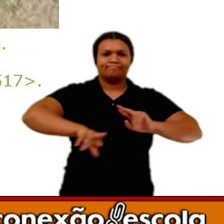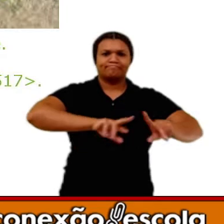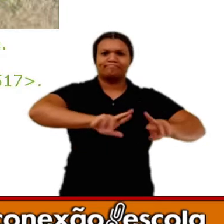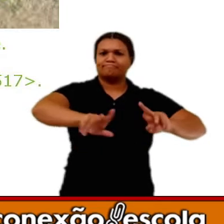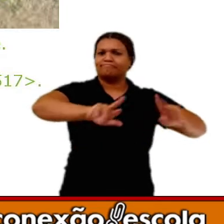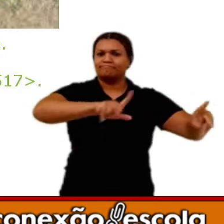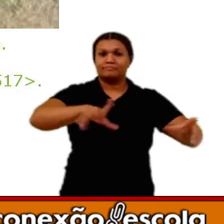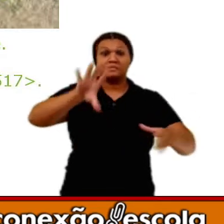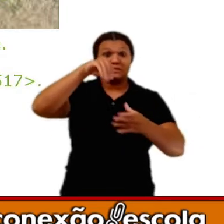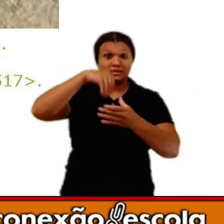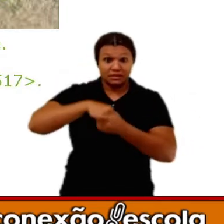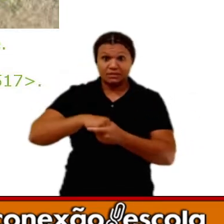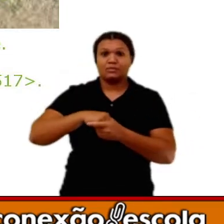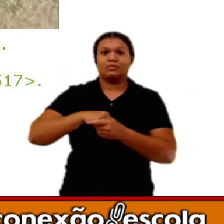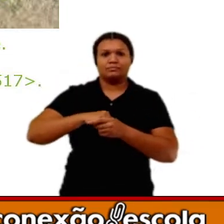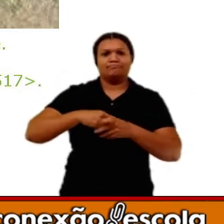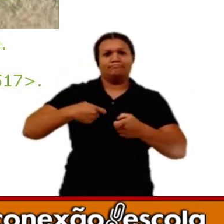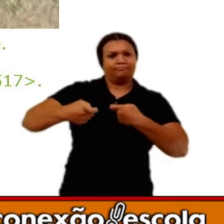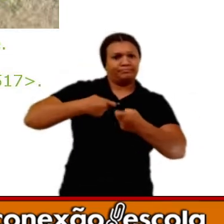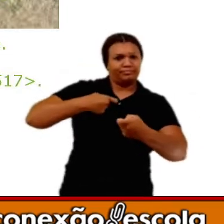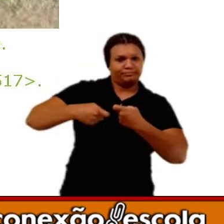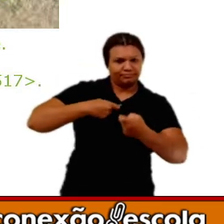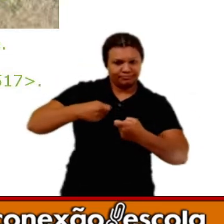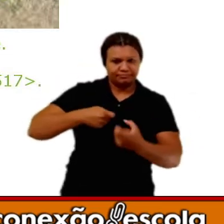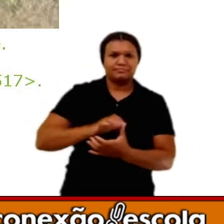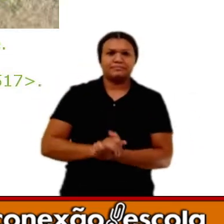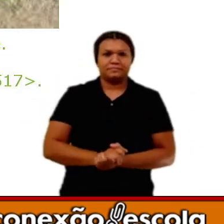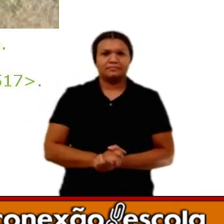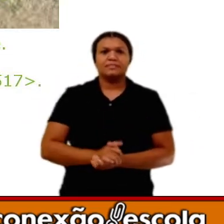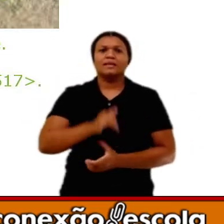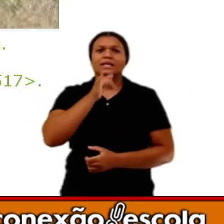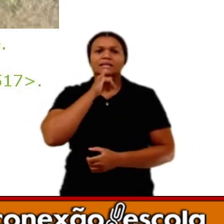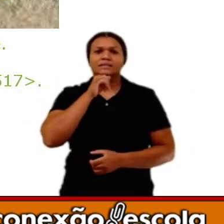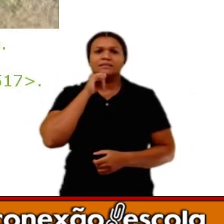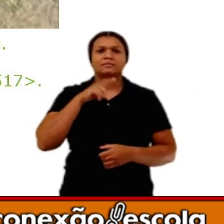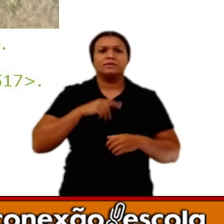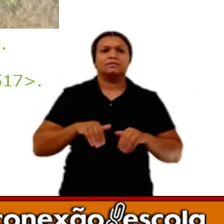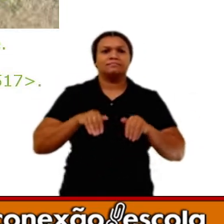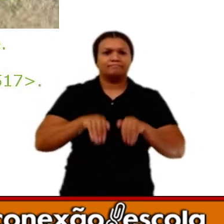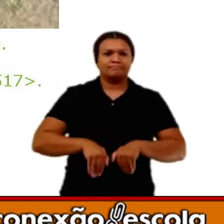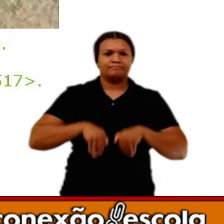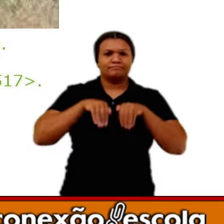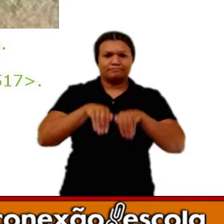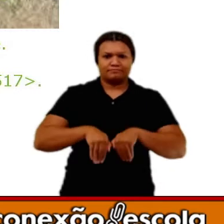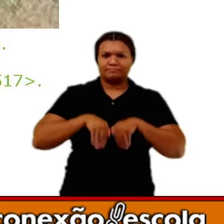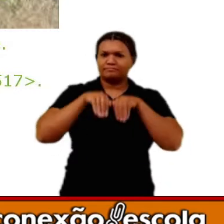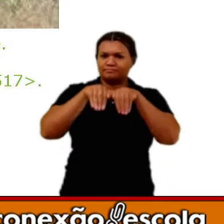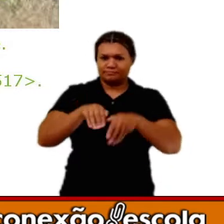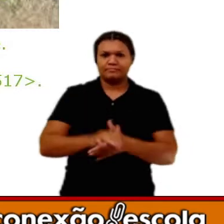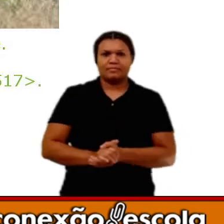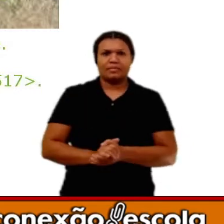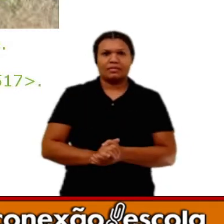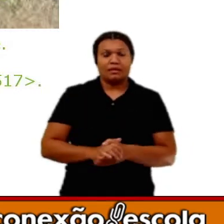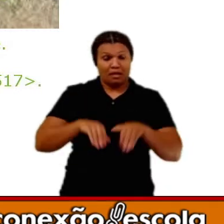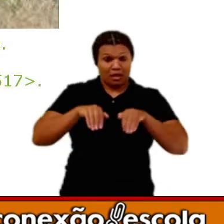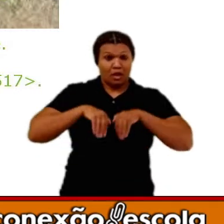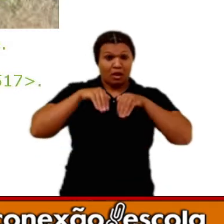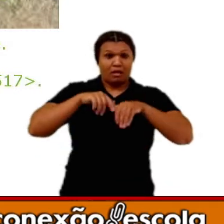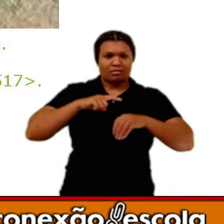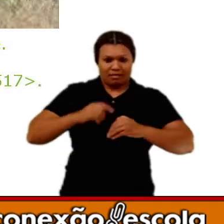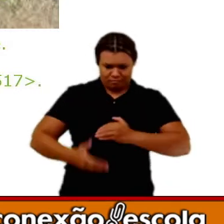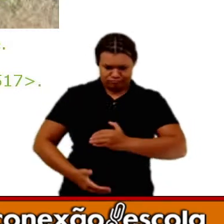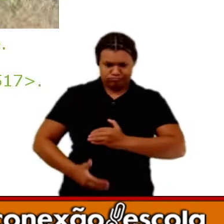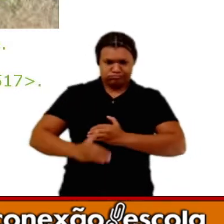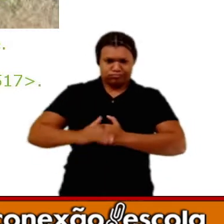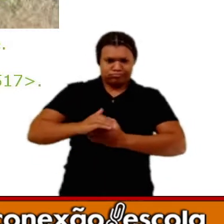reprodutivas dentro da reprodução sexuada, como, por exemplo, o canguru. O canguru ele possui uma bolsa, a fêmea possui